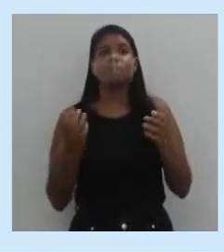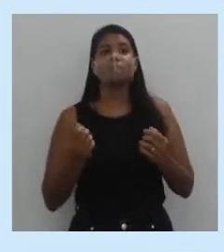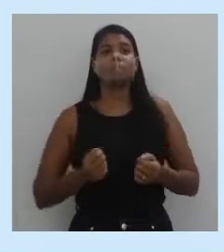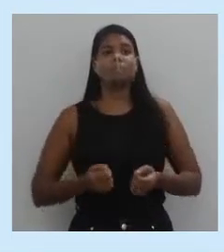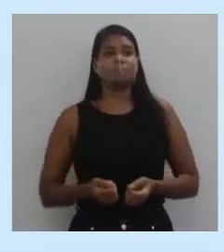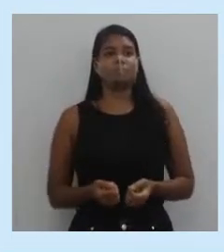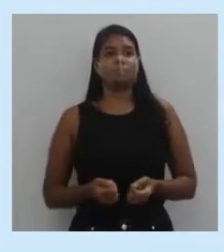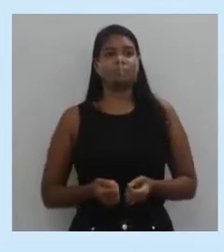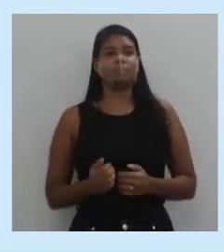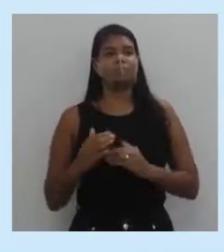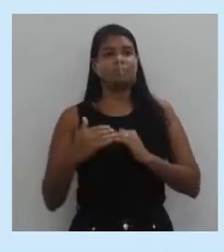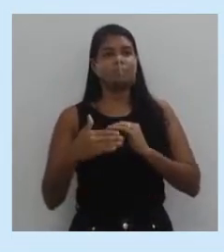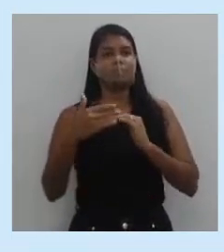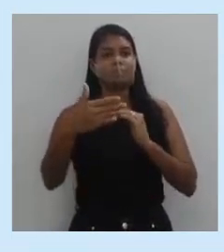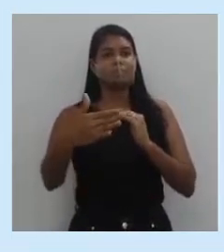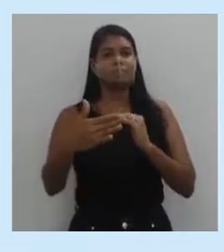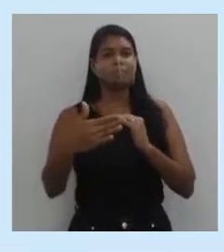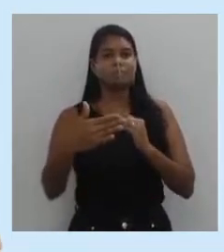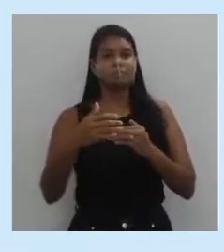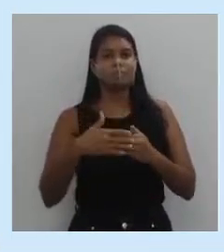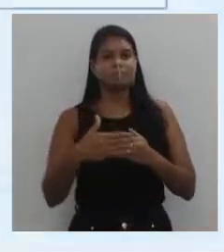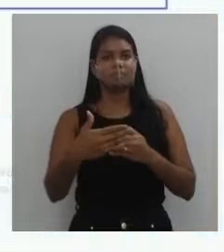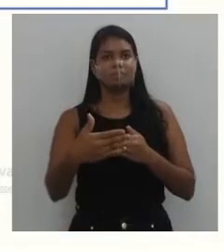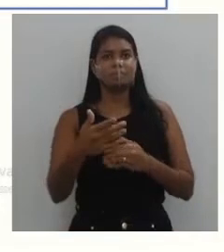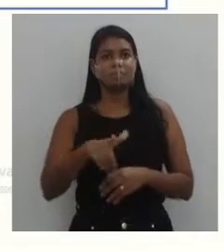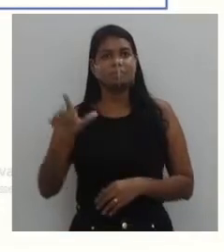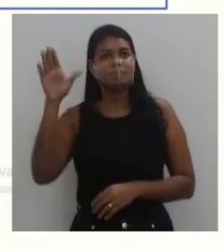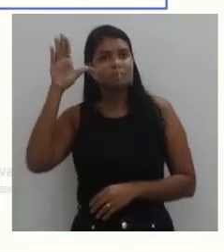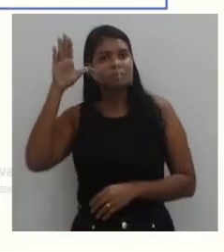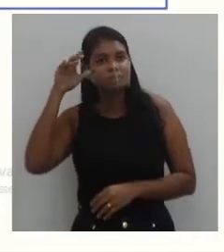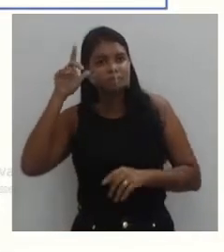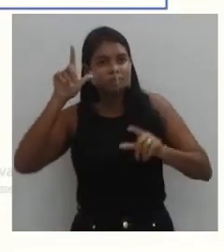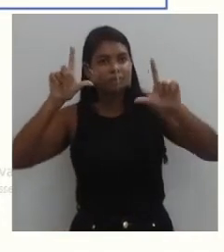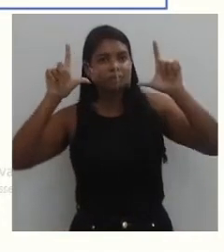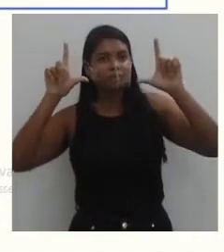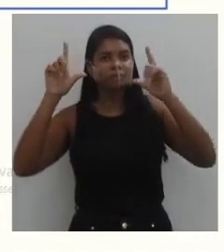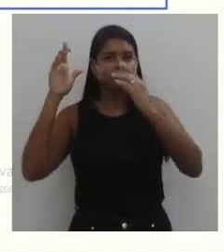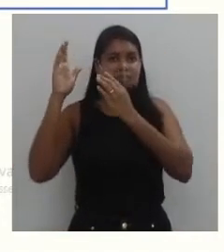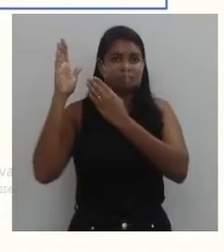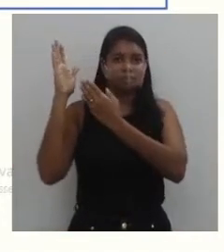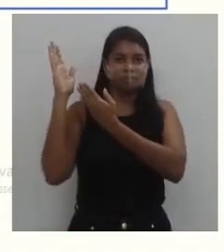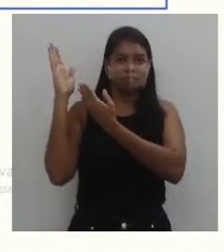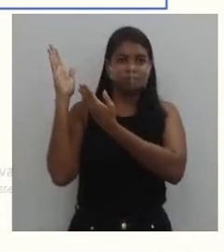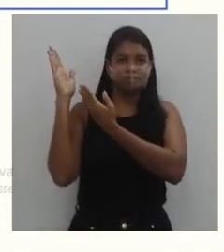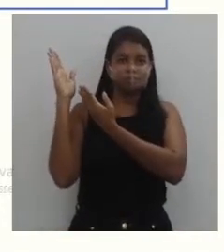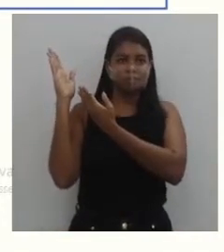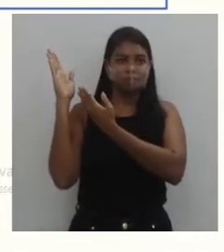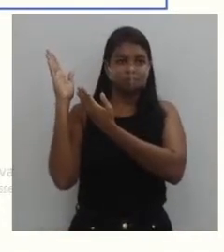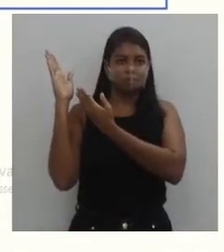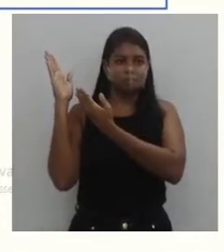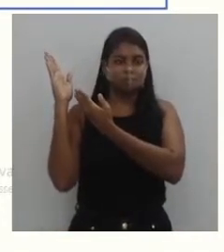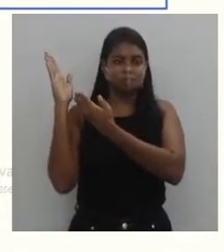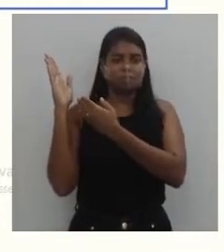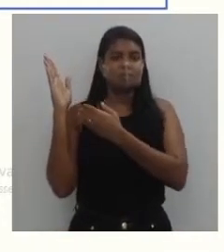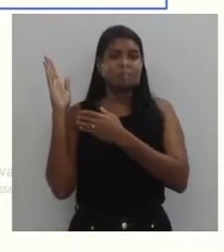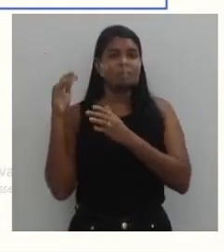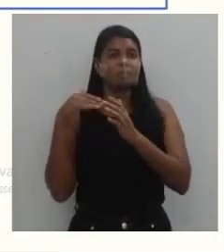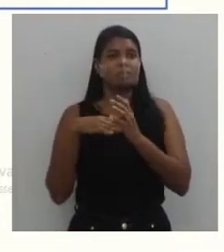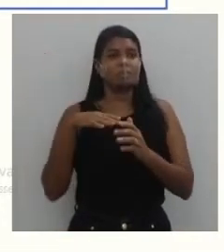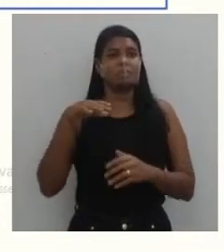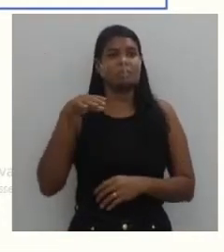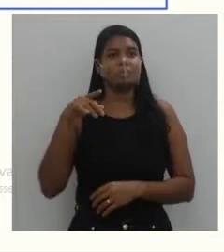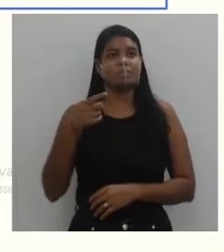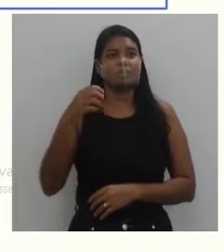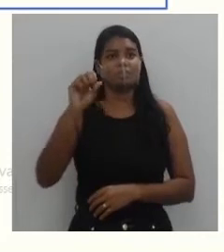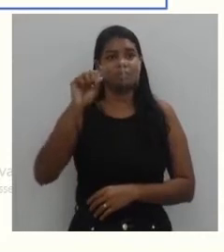do Brasil. Vamos adiante. Nós temos uma outra curiosidade. Olhem para a tela aqui. Até 1890,